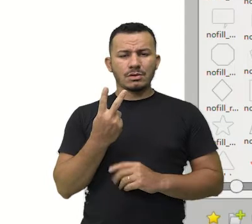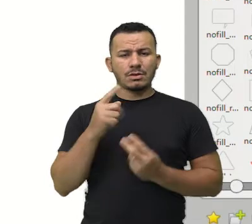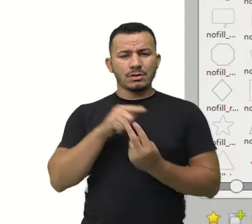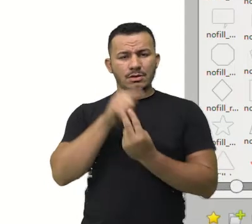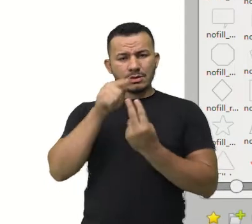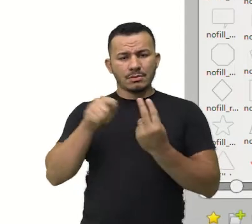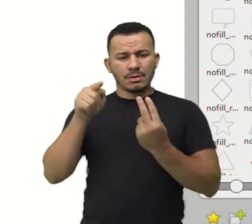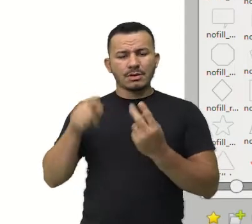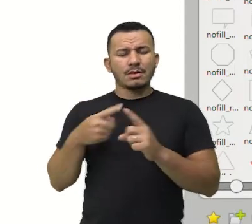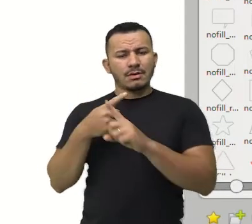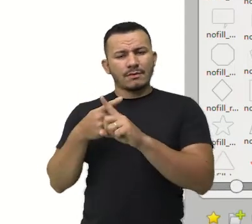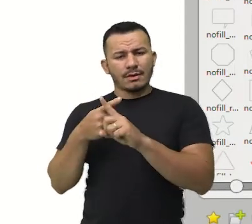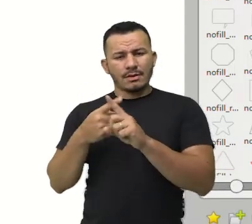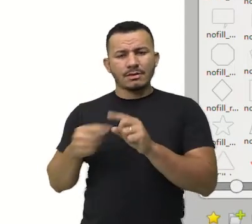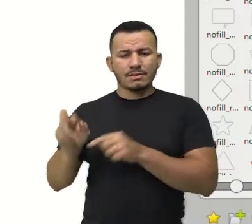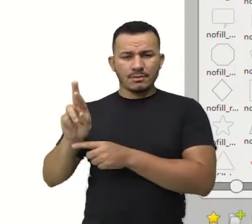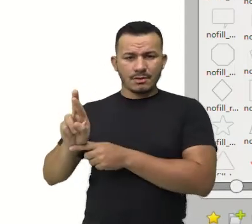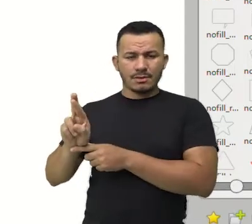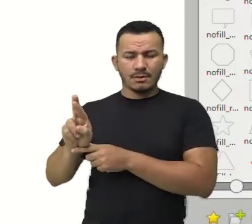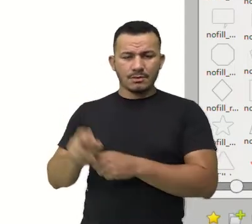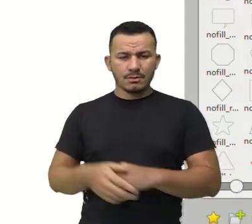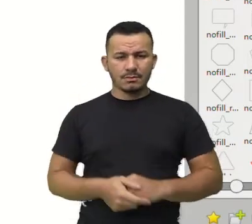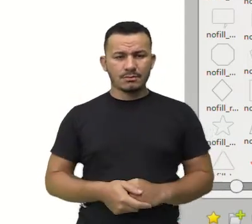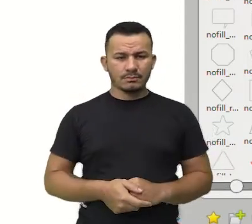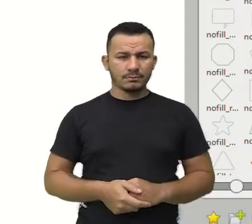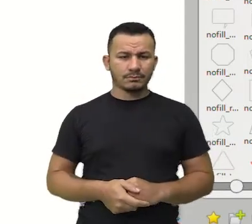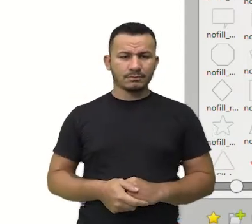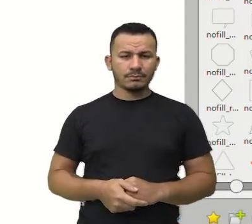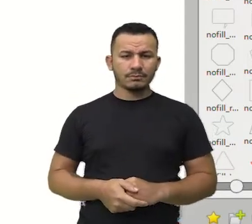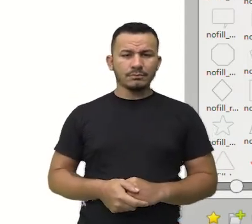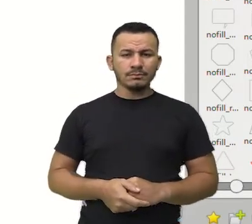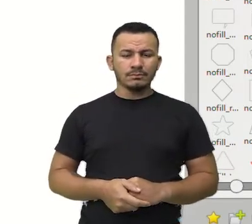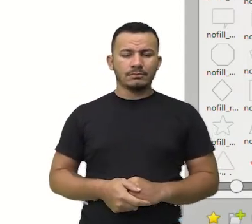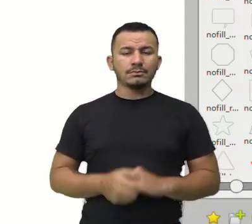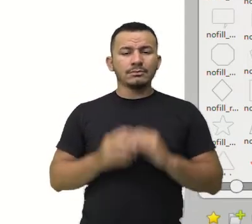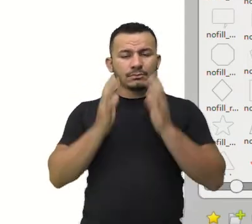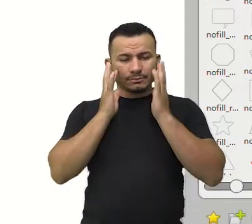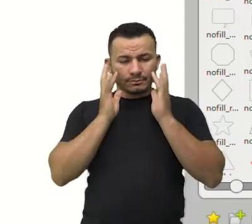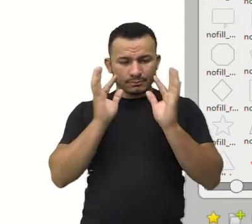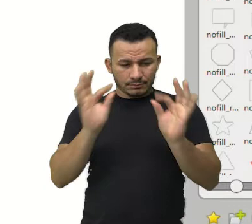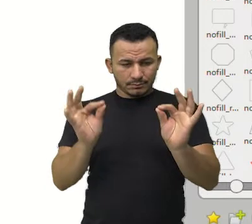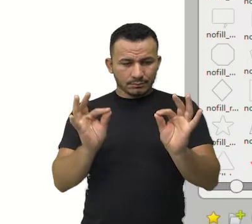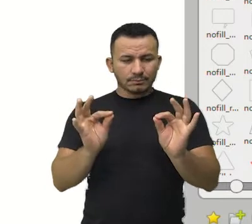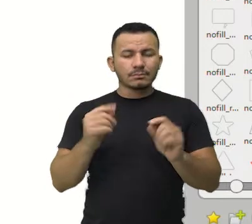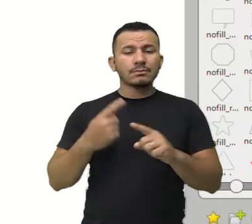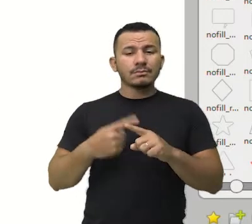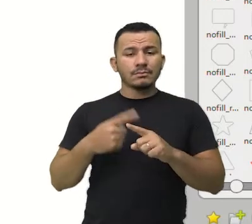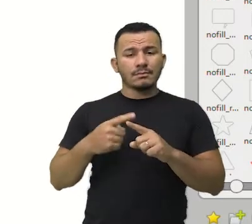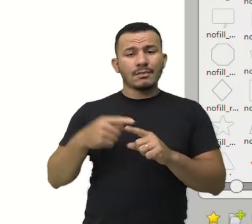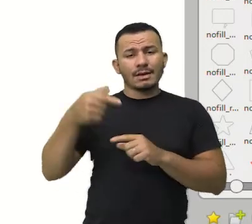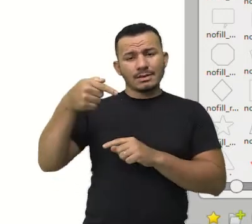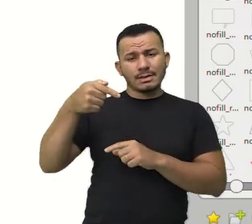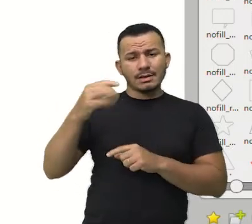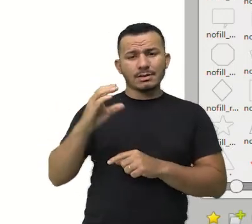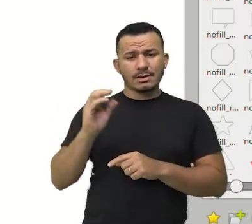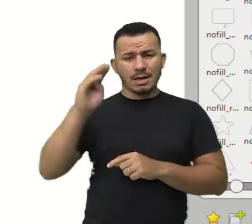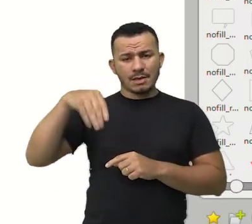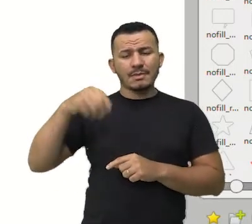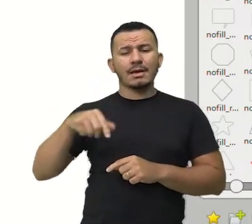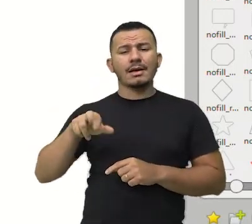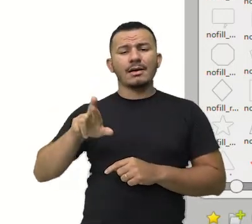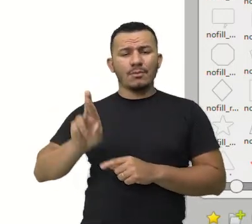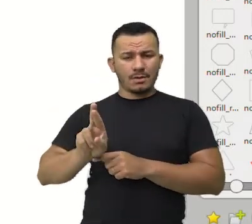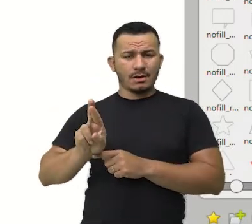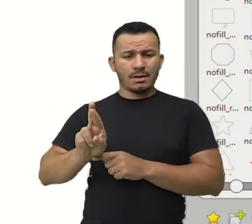a 2π vezes o raio. Tá legal? E aí, pessoal, tem que ficar esperto, porque isso aqui, ó,